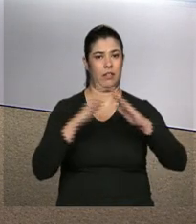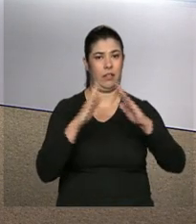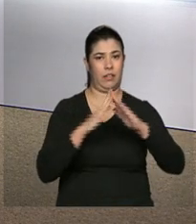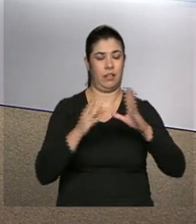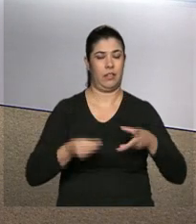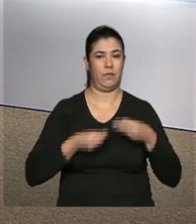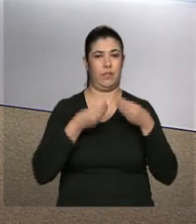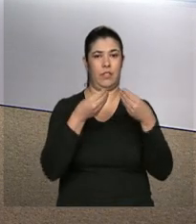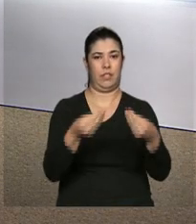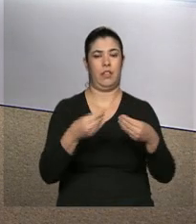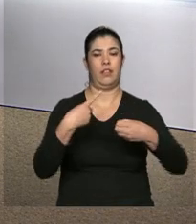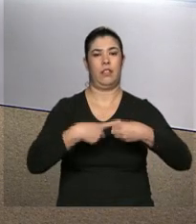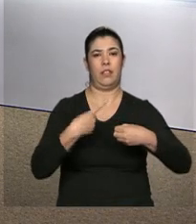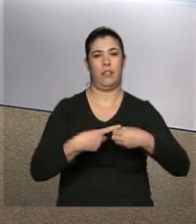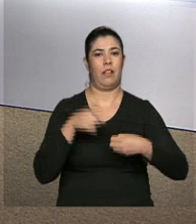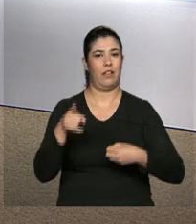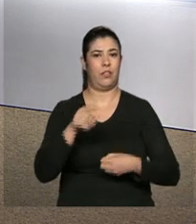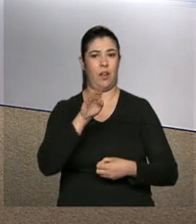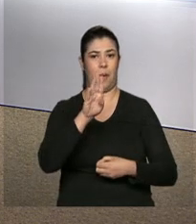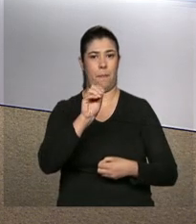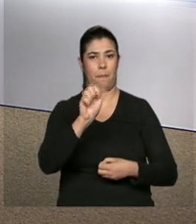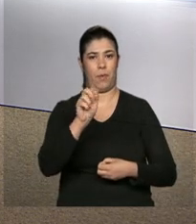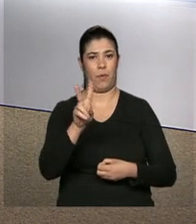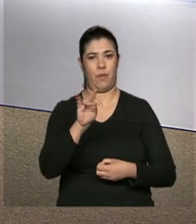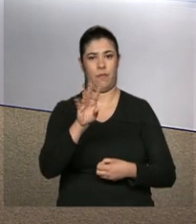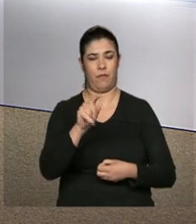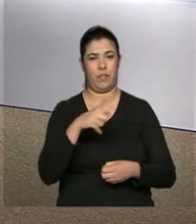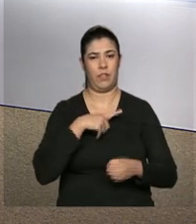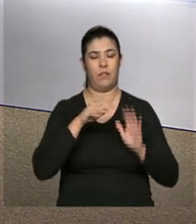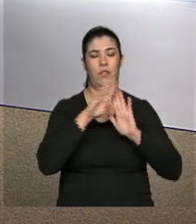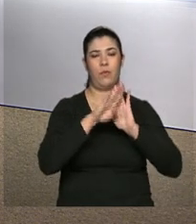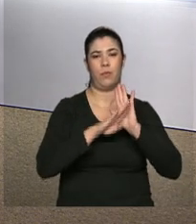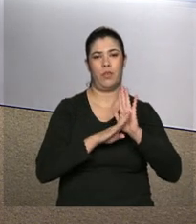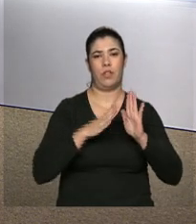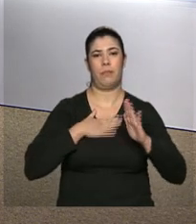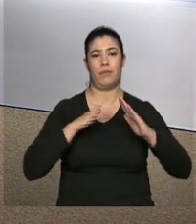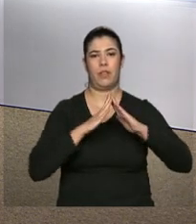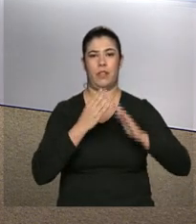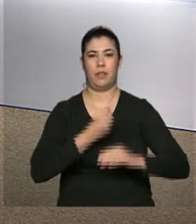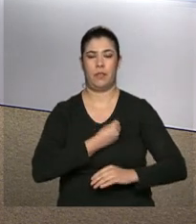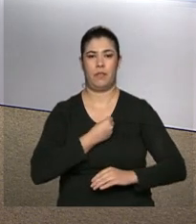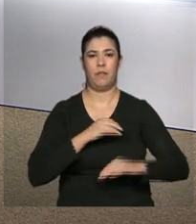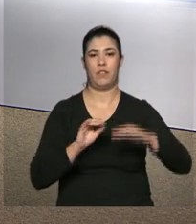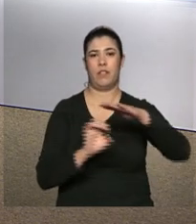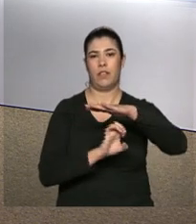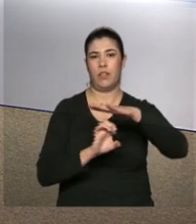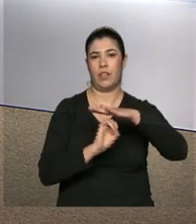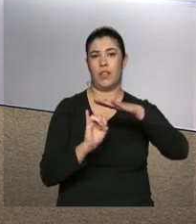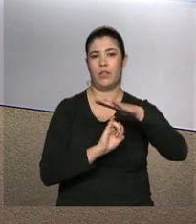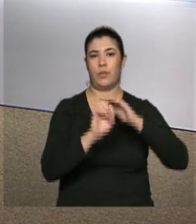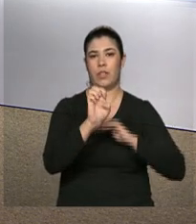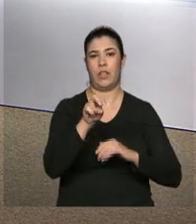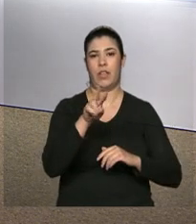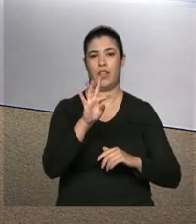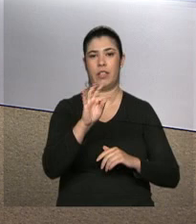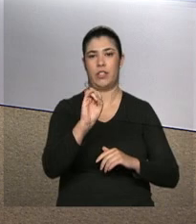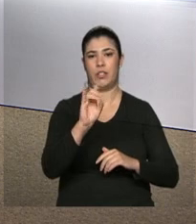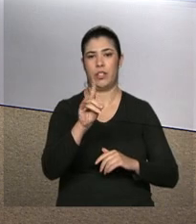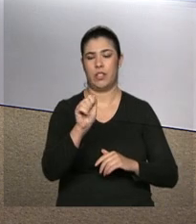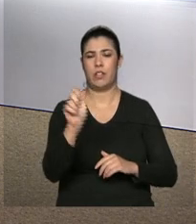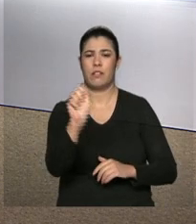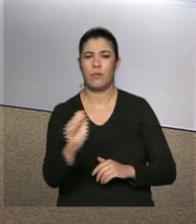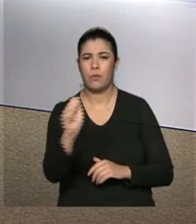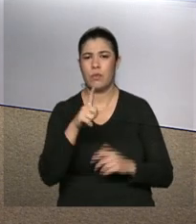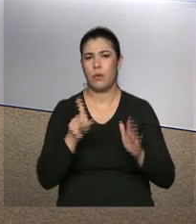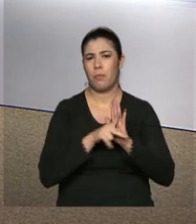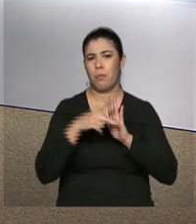serão entregues em Boa Vista foi construída pelo Minha Casa Minha Vida Entidades. Essa modalidade tem o objetivo de